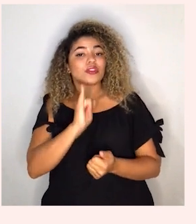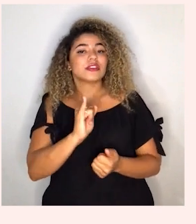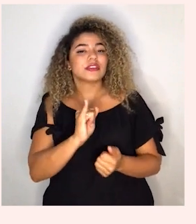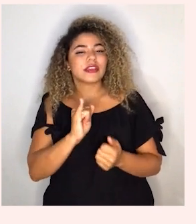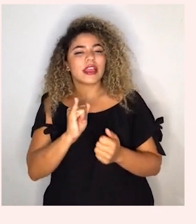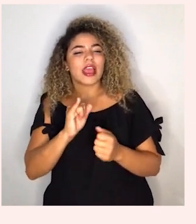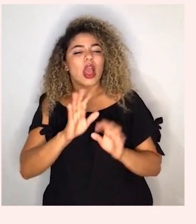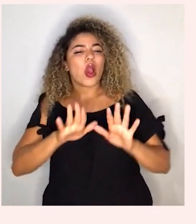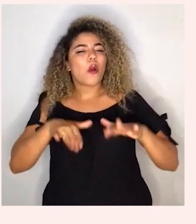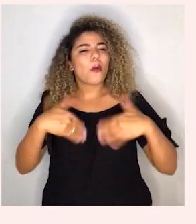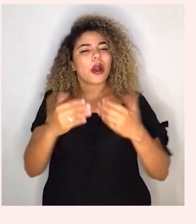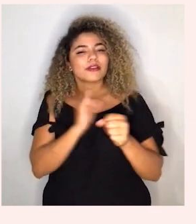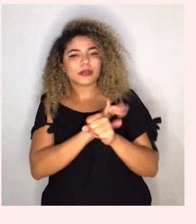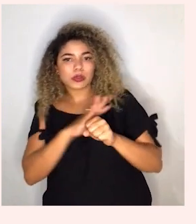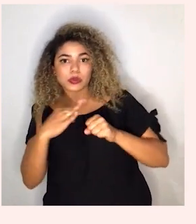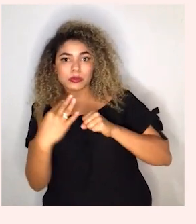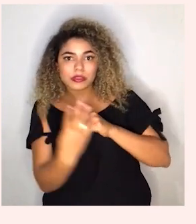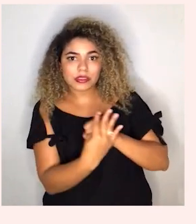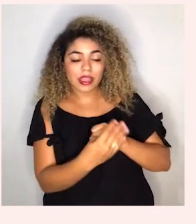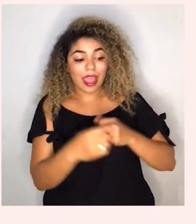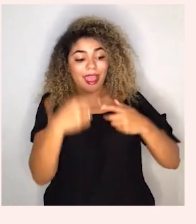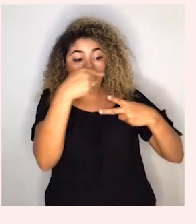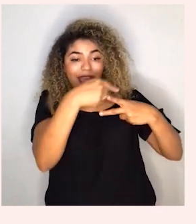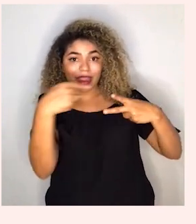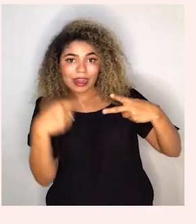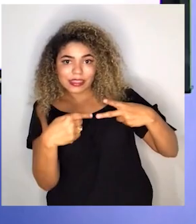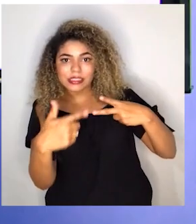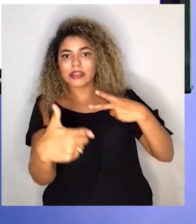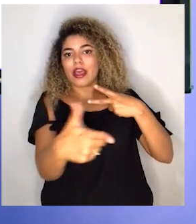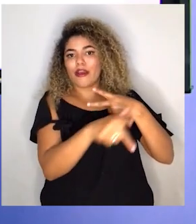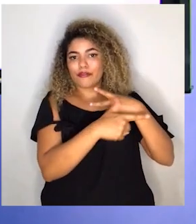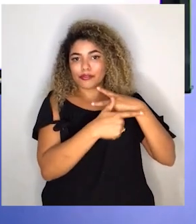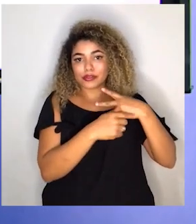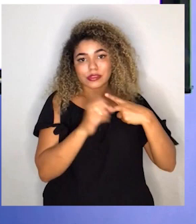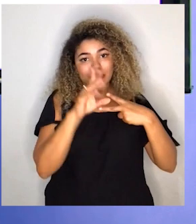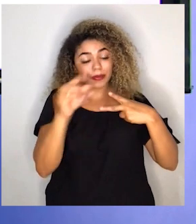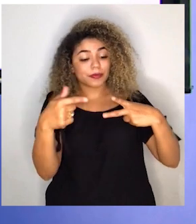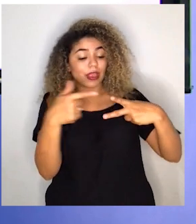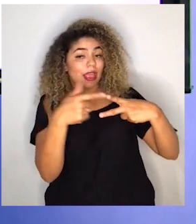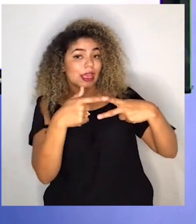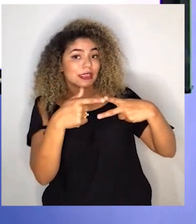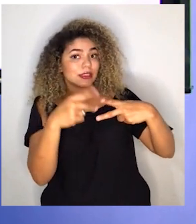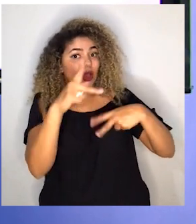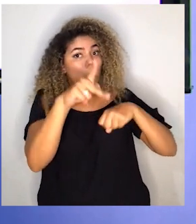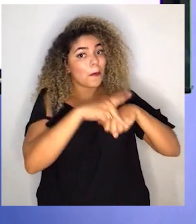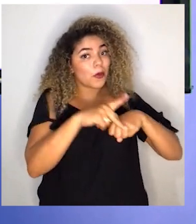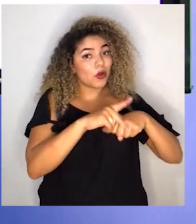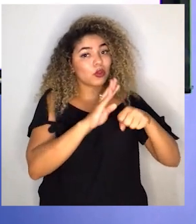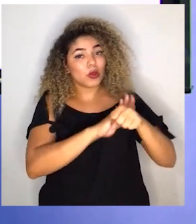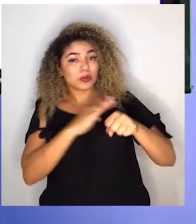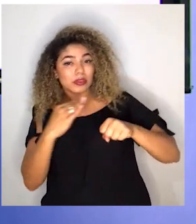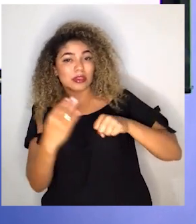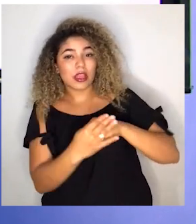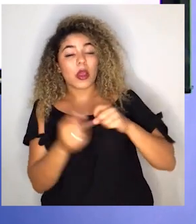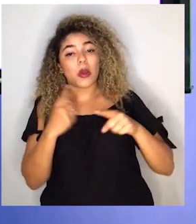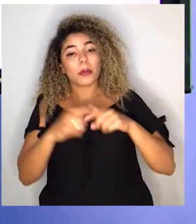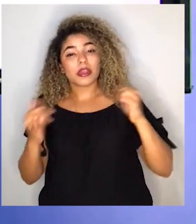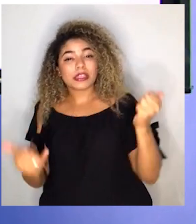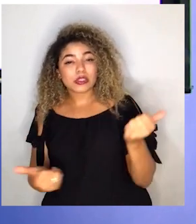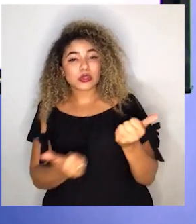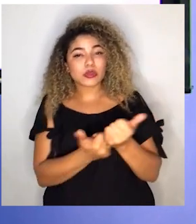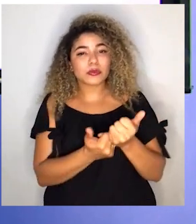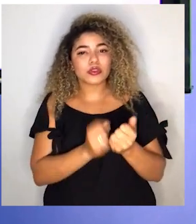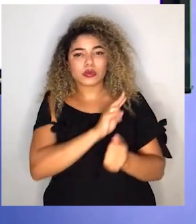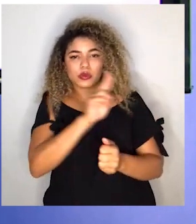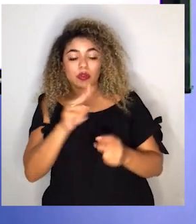substantivo. Eles se classificam em razão dessas funções. Aquele que substitui o nome é chamado de pronome substantivo